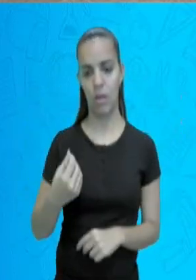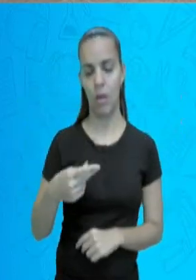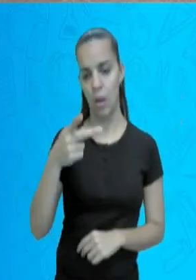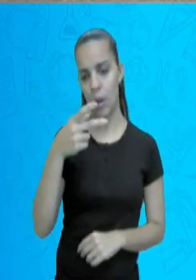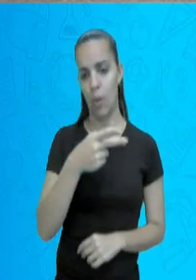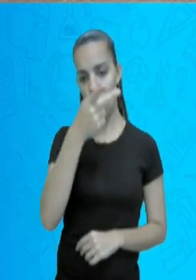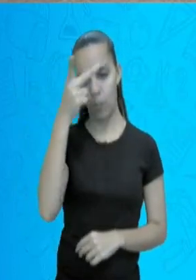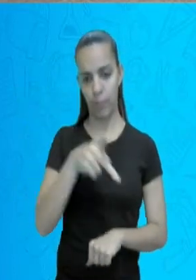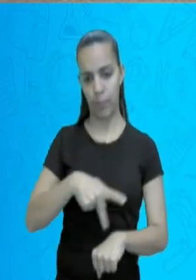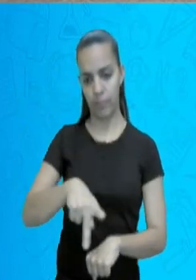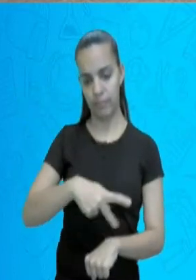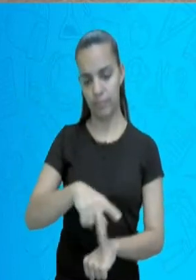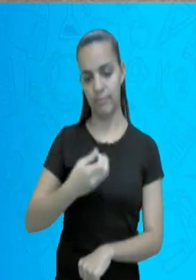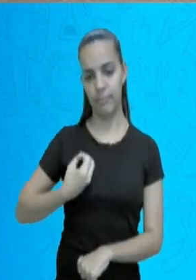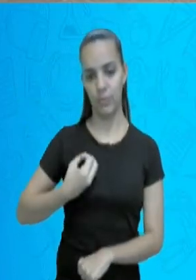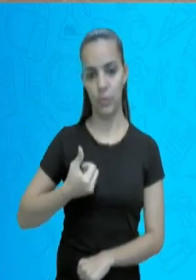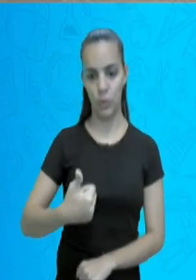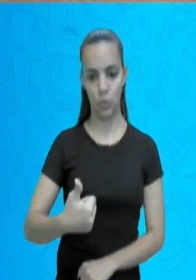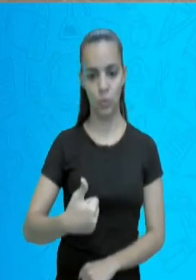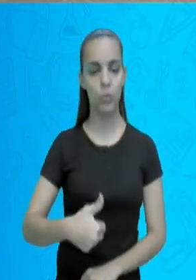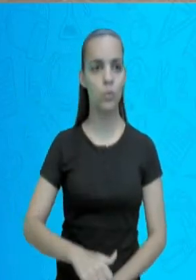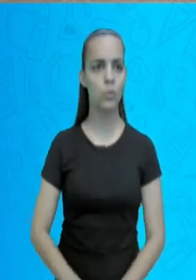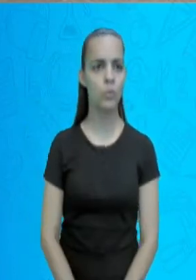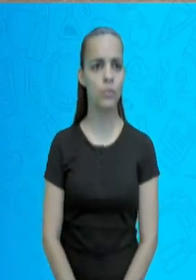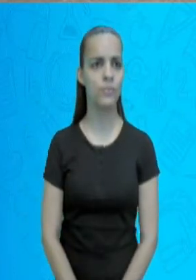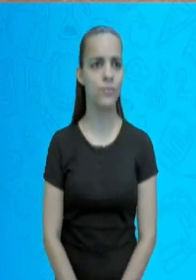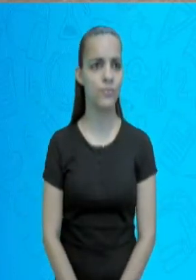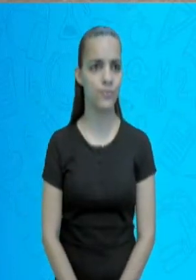de bicicletas.